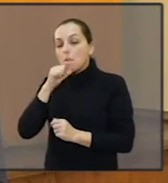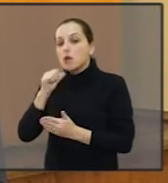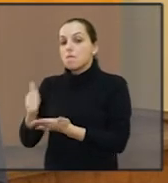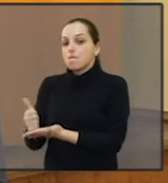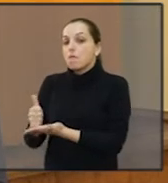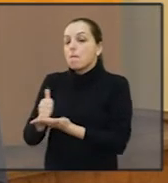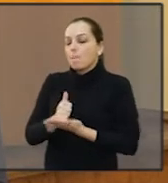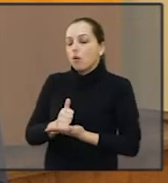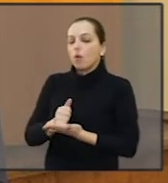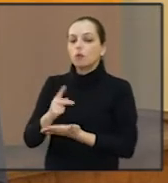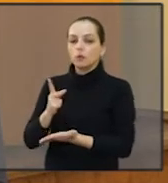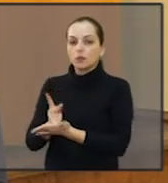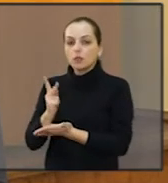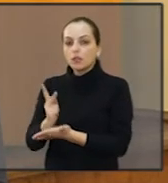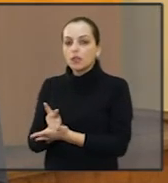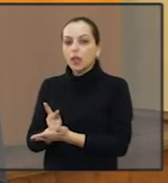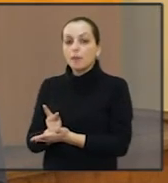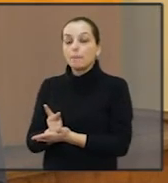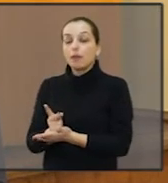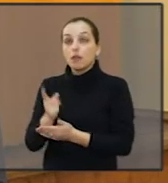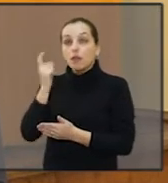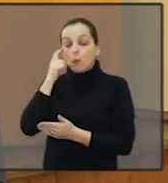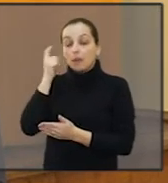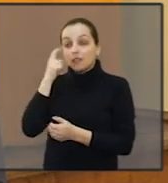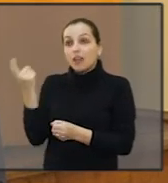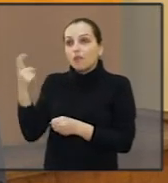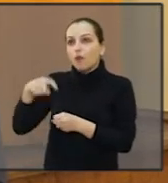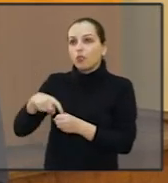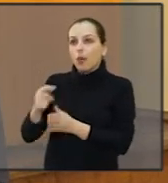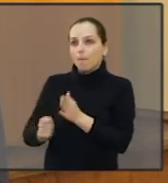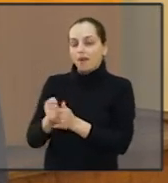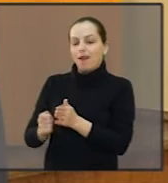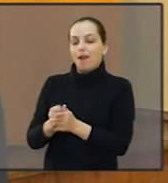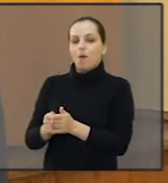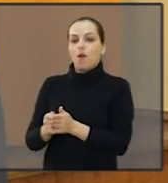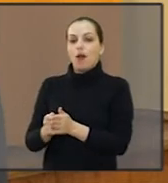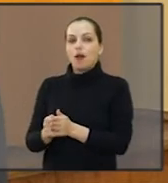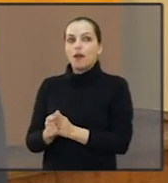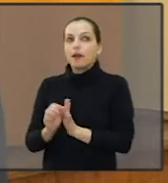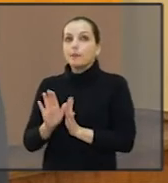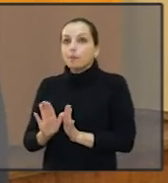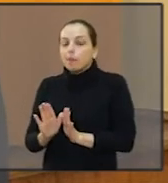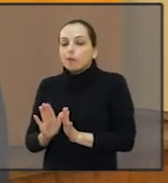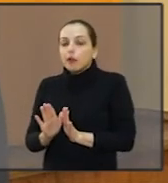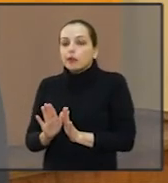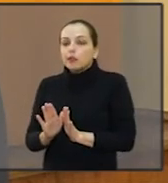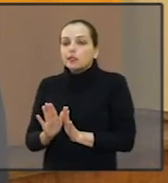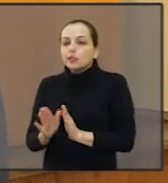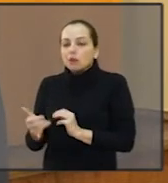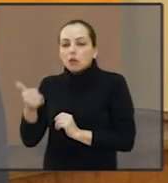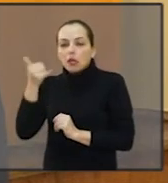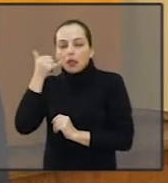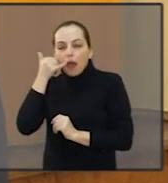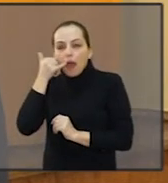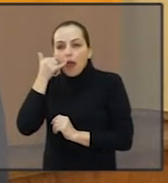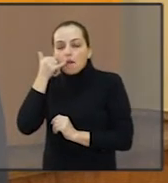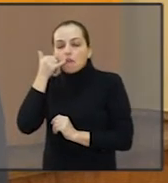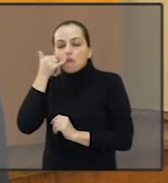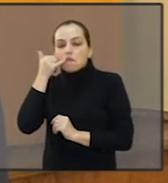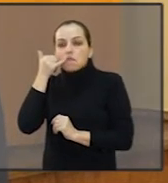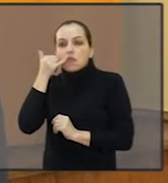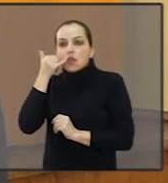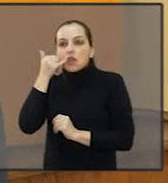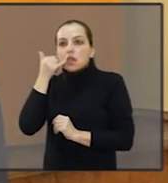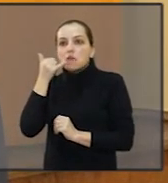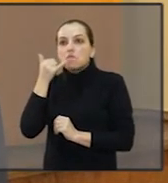mãe principalmente. Teve momentos que eu pensei em voltar para Araraquara, desistir. Aí quando eu ligava chorando,